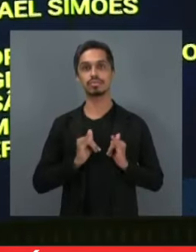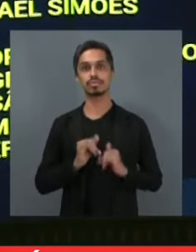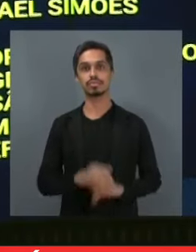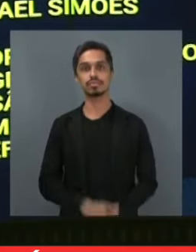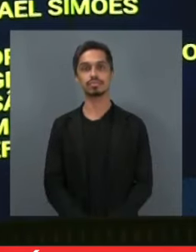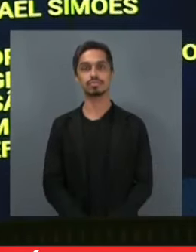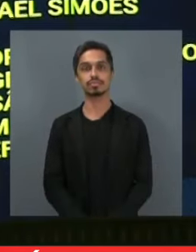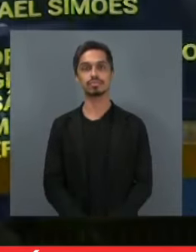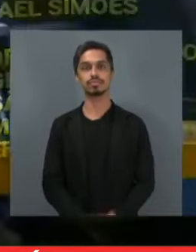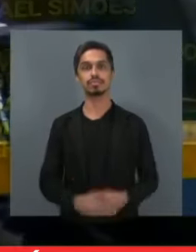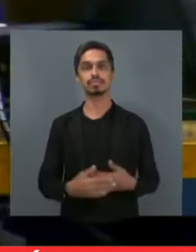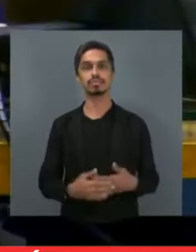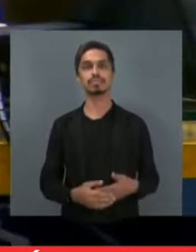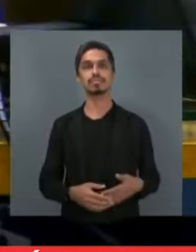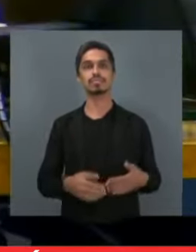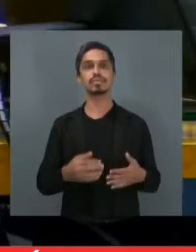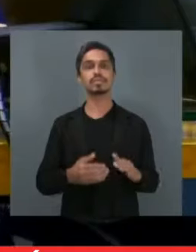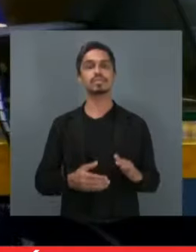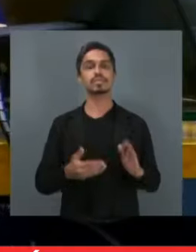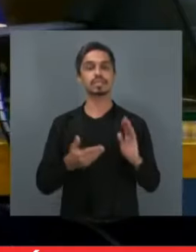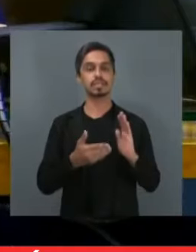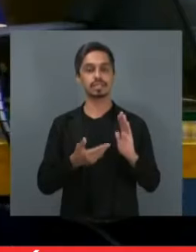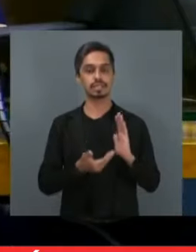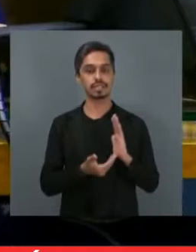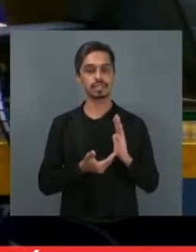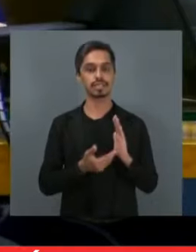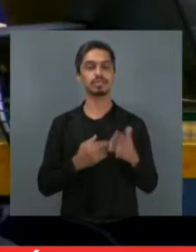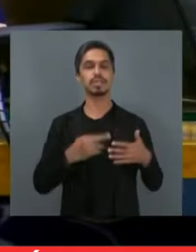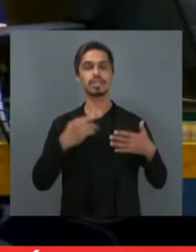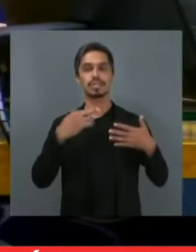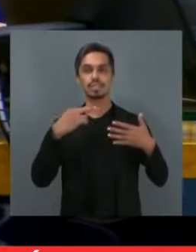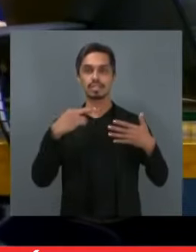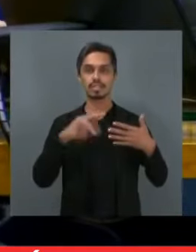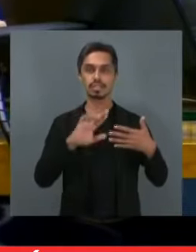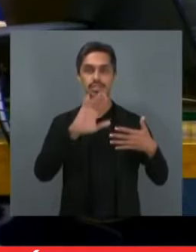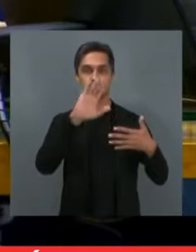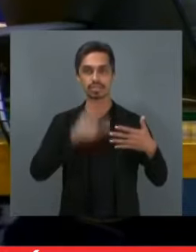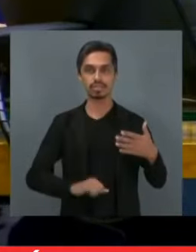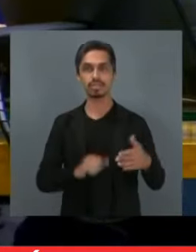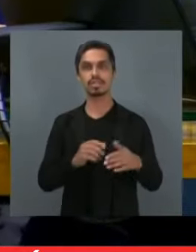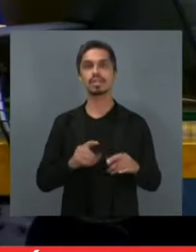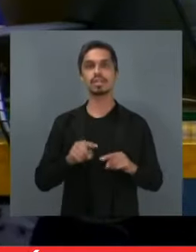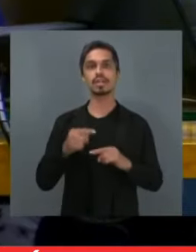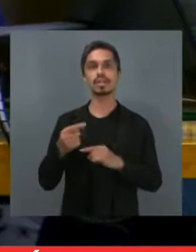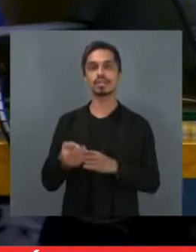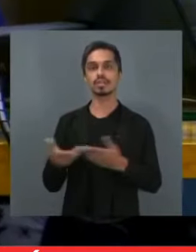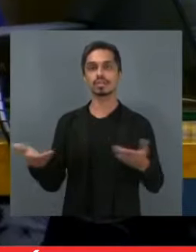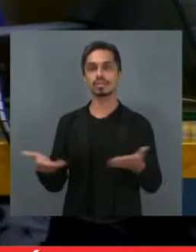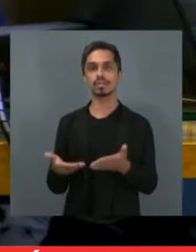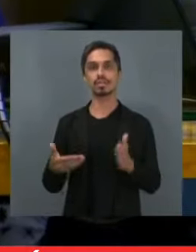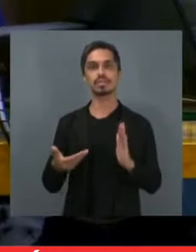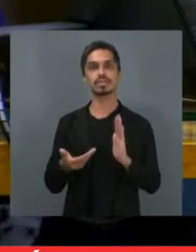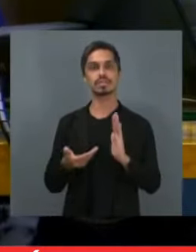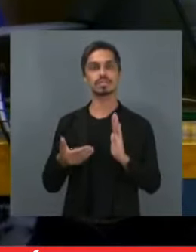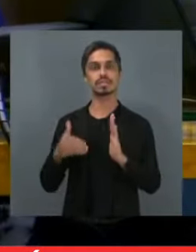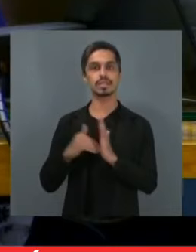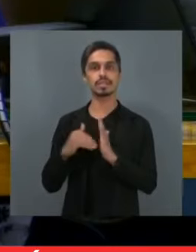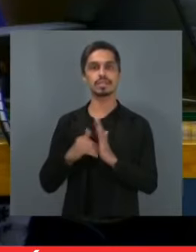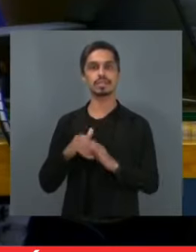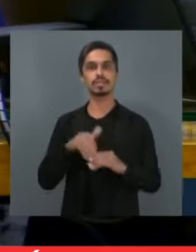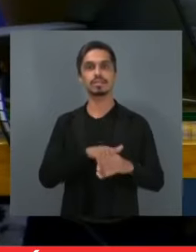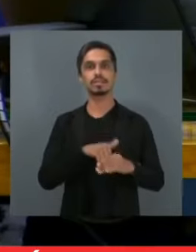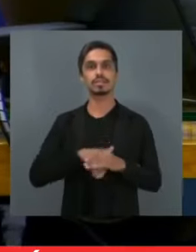outro braço aí desse mundo jurídico que pode provocar o Supremo Tribunal Federal vocês vão entrar com uma